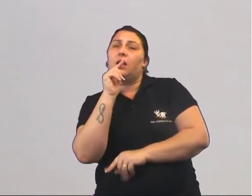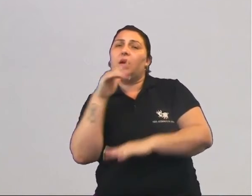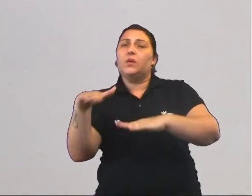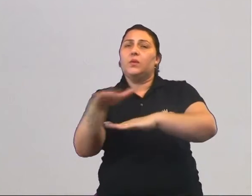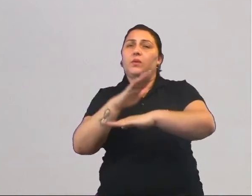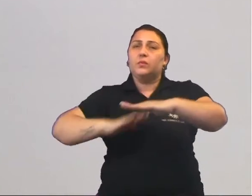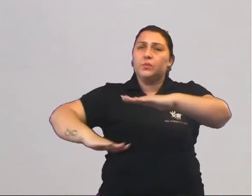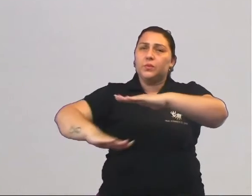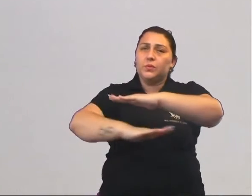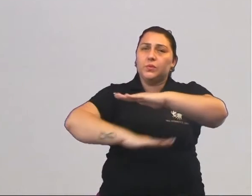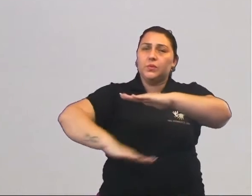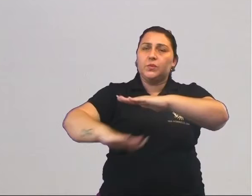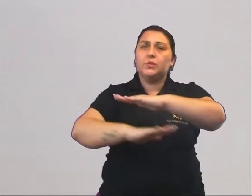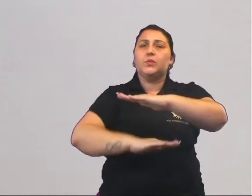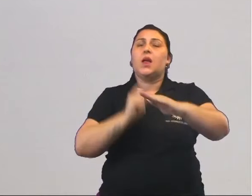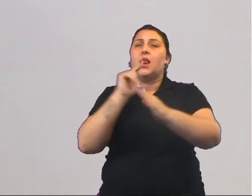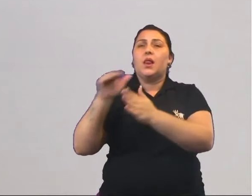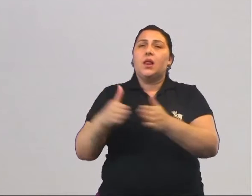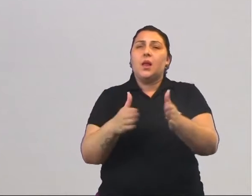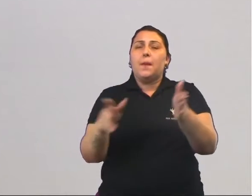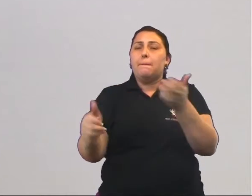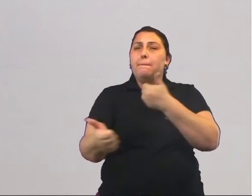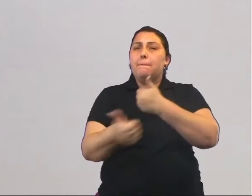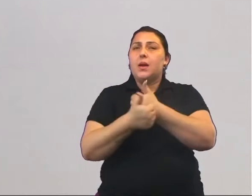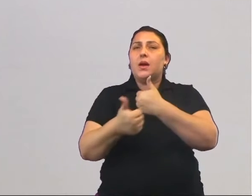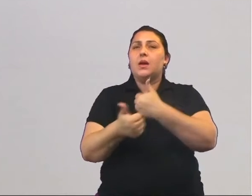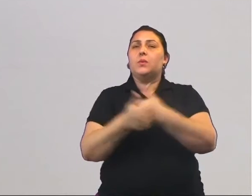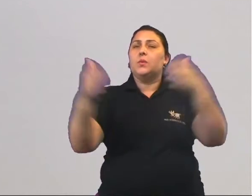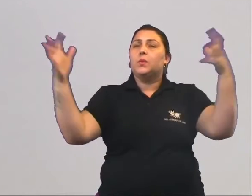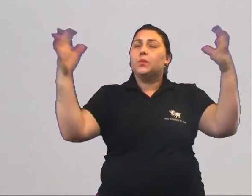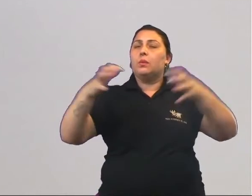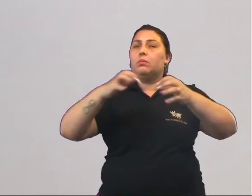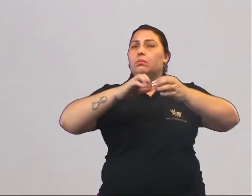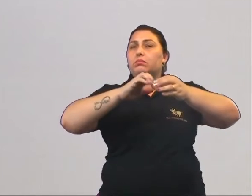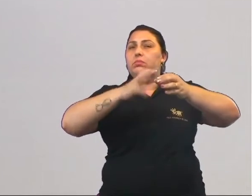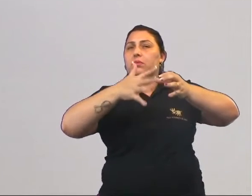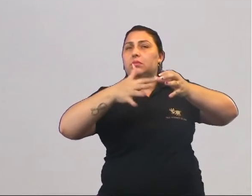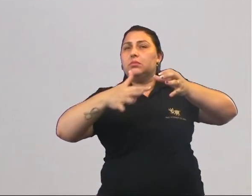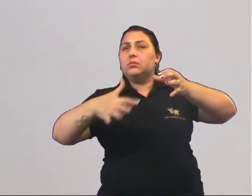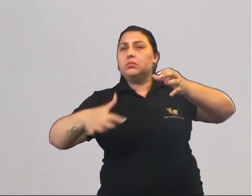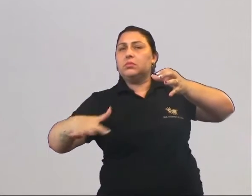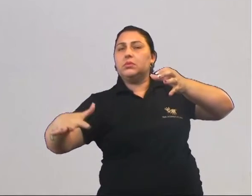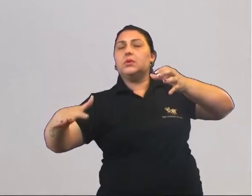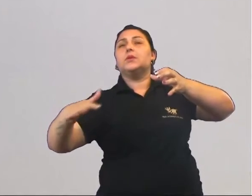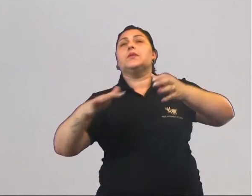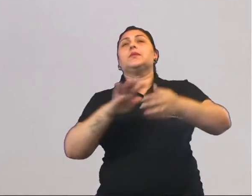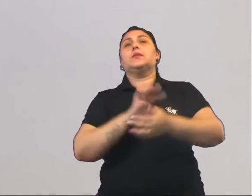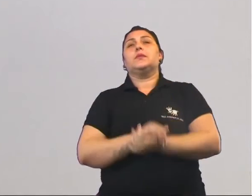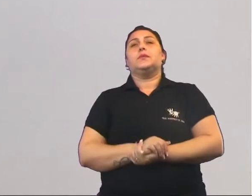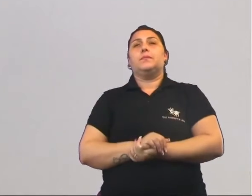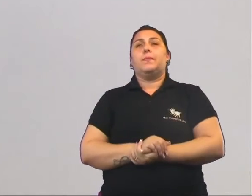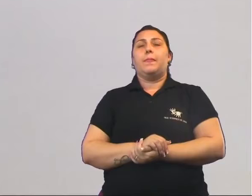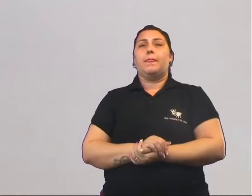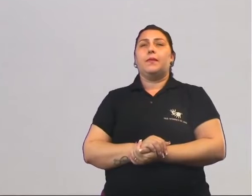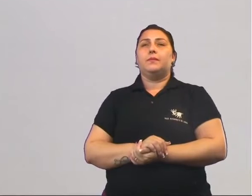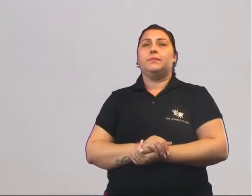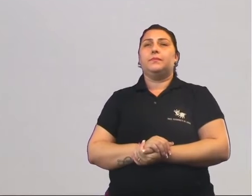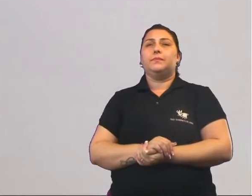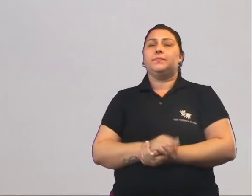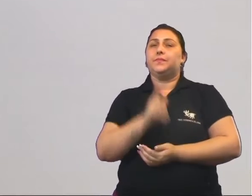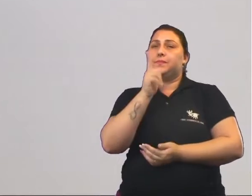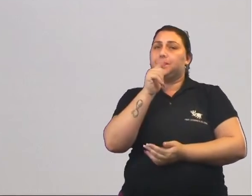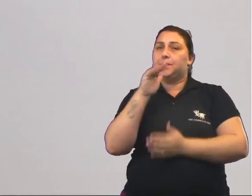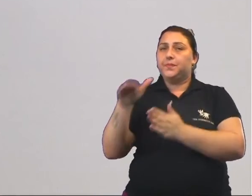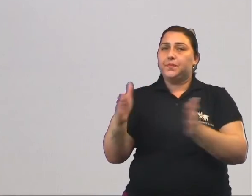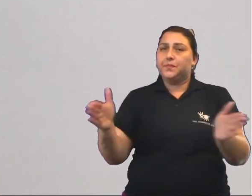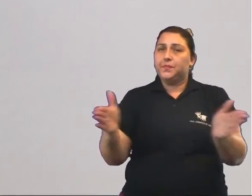subterrâneas como as águas de lagos e rios próximos, porque quando chove, a água da chuva leva todo o agrotóxico que está na plantação para os